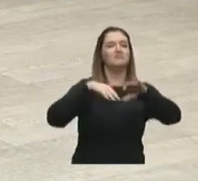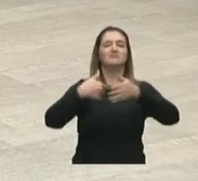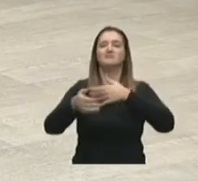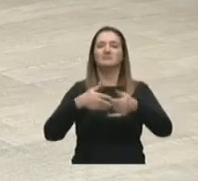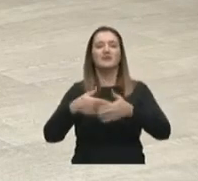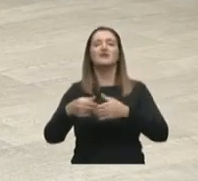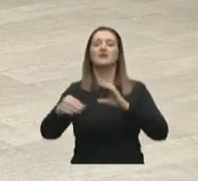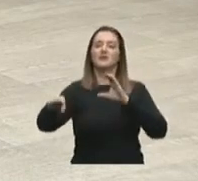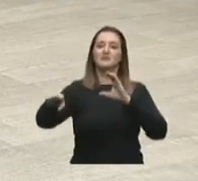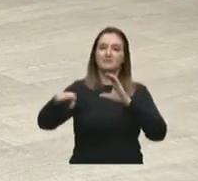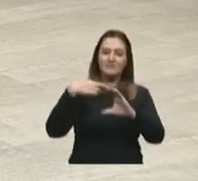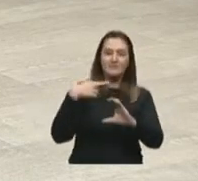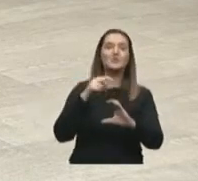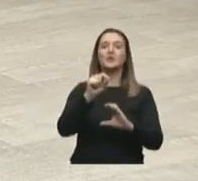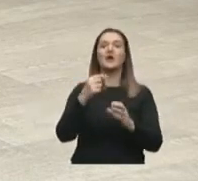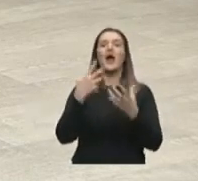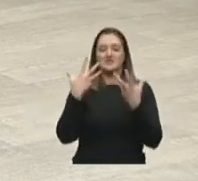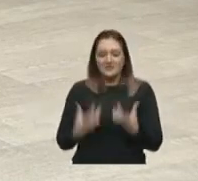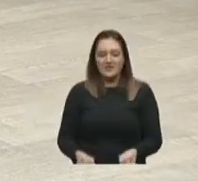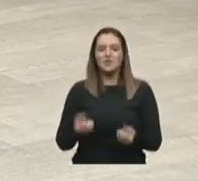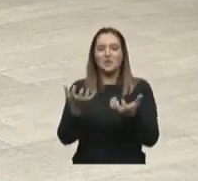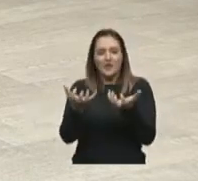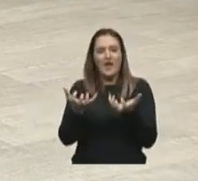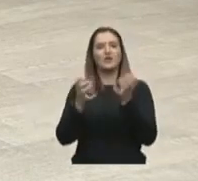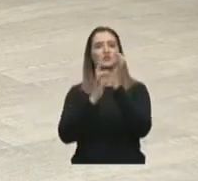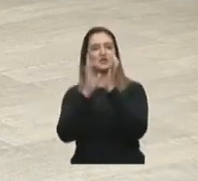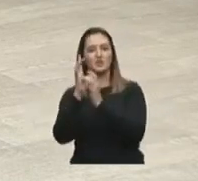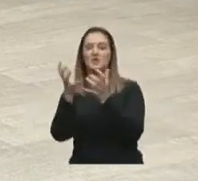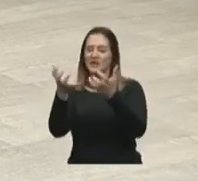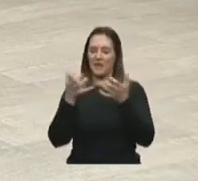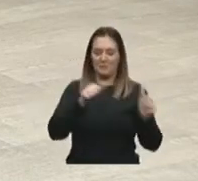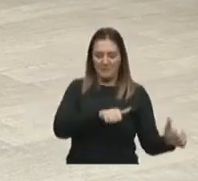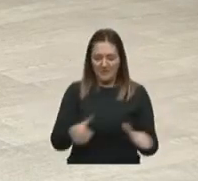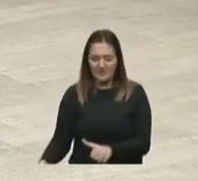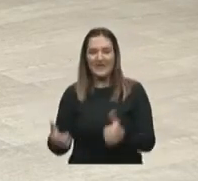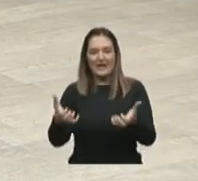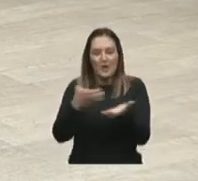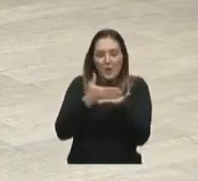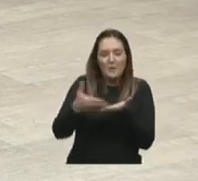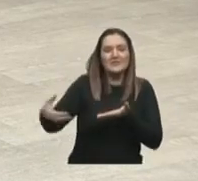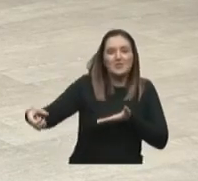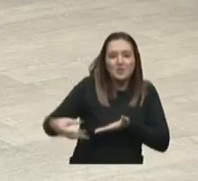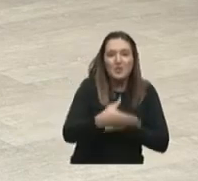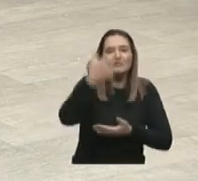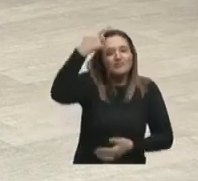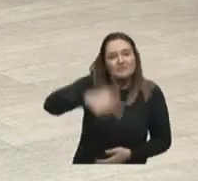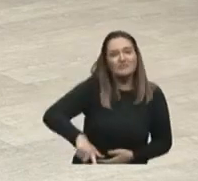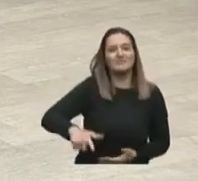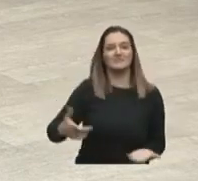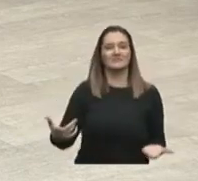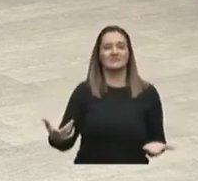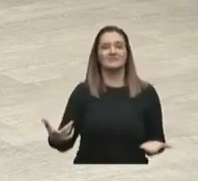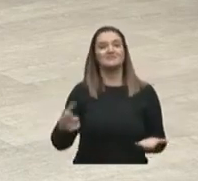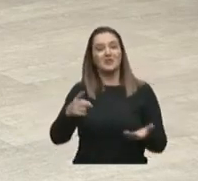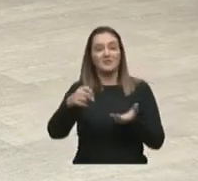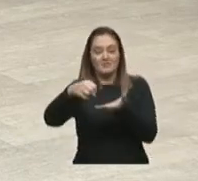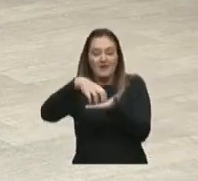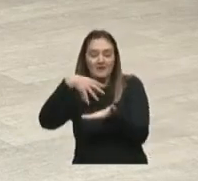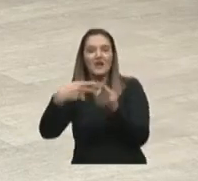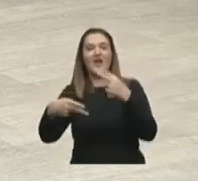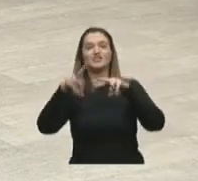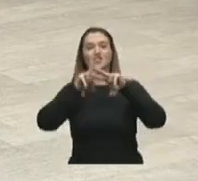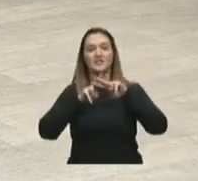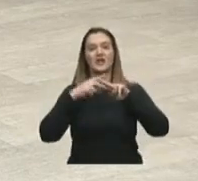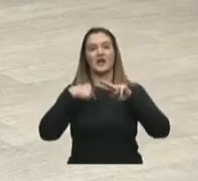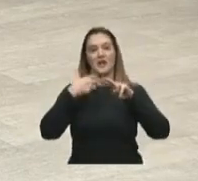eu aceito, quero Jesus, quero nascer de novo, quero me batizar, quero começar tudo outra vez. Enquanto você manda para cá a hashtag eu